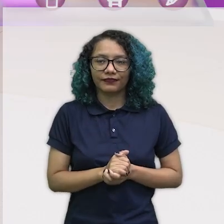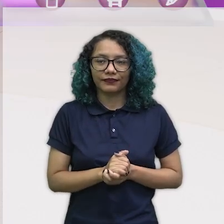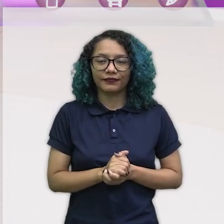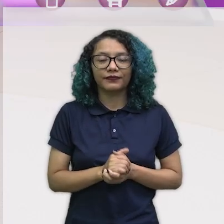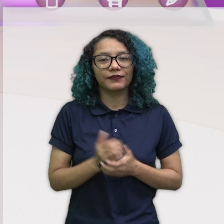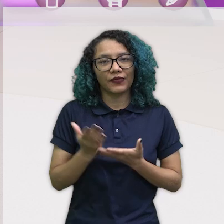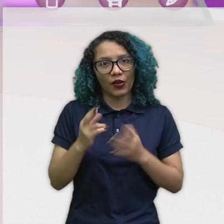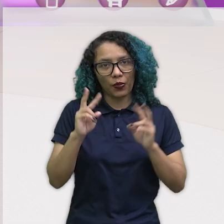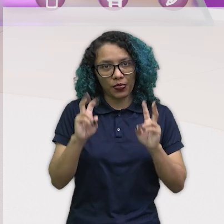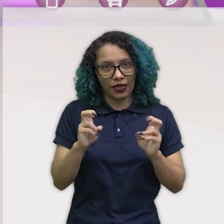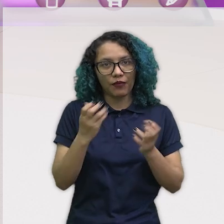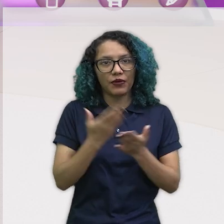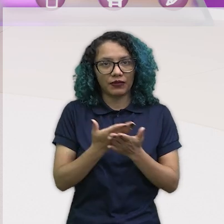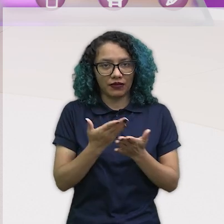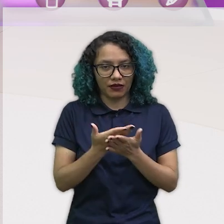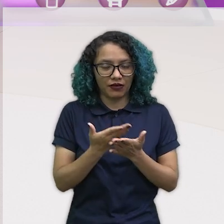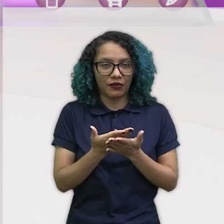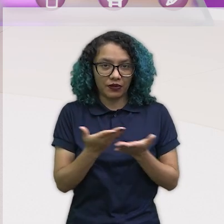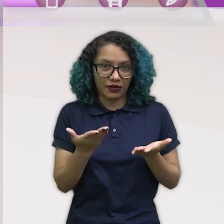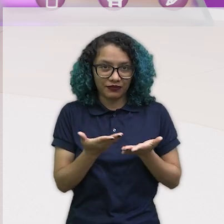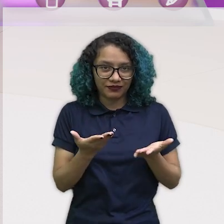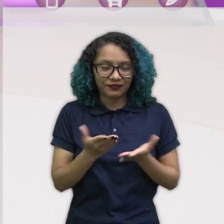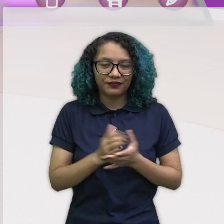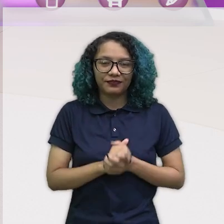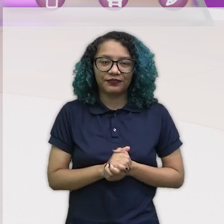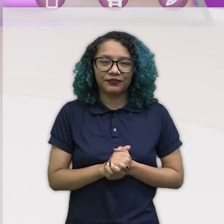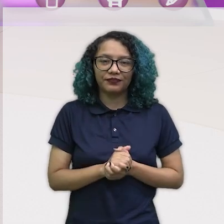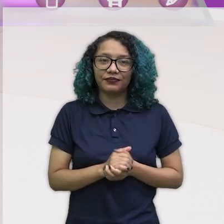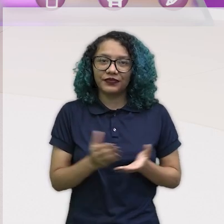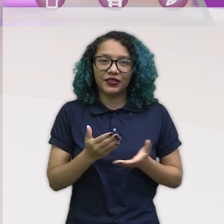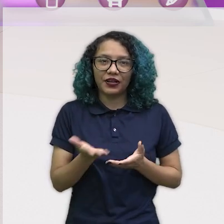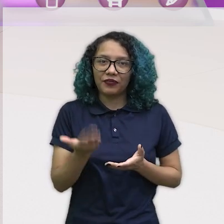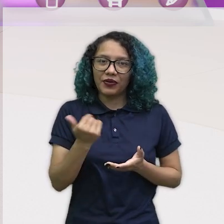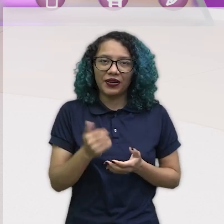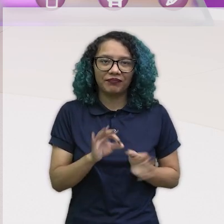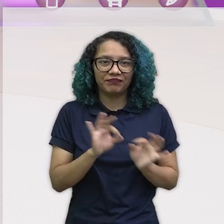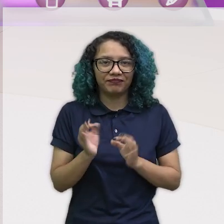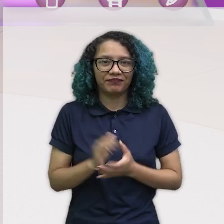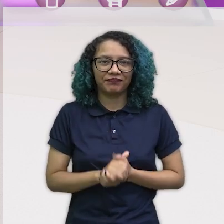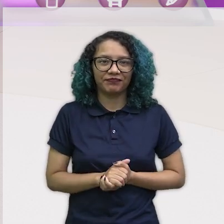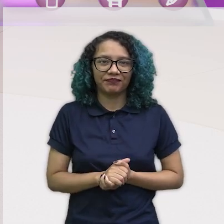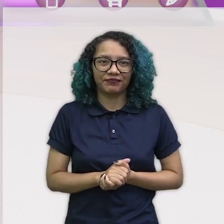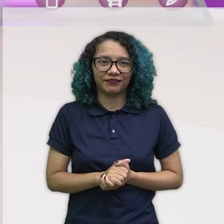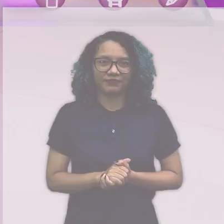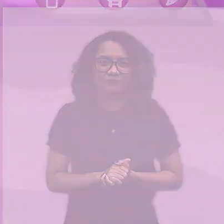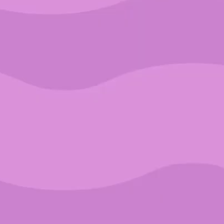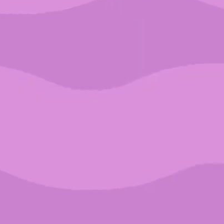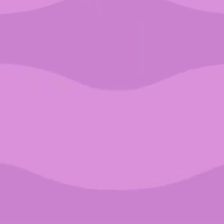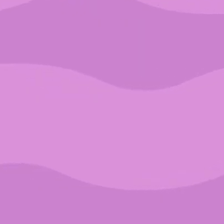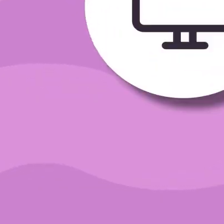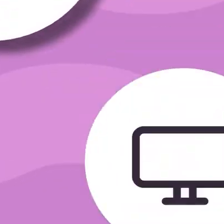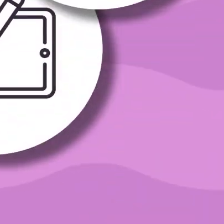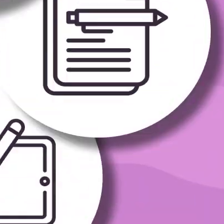aí é o conteúdo que nós iremos trabalhar nessa nossa aula. Convido vocês a acompanhar agora.